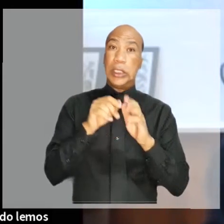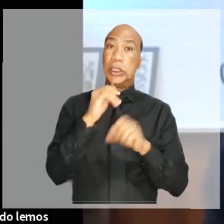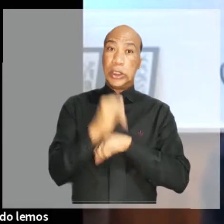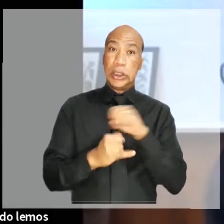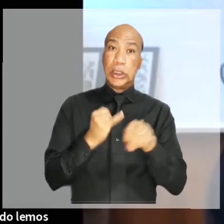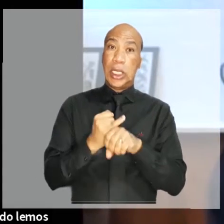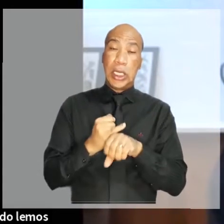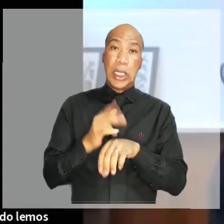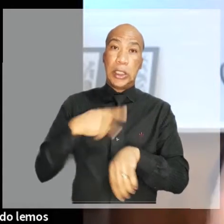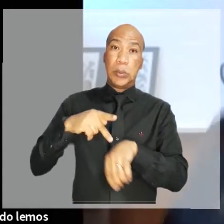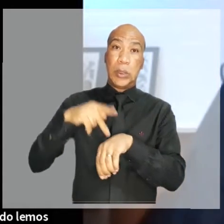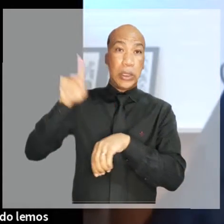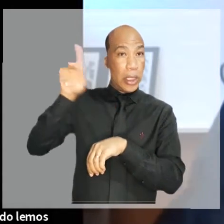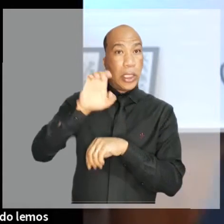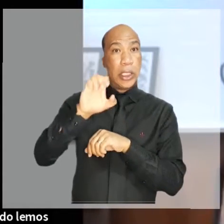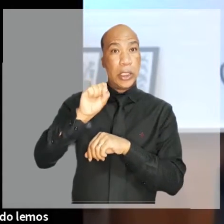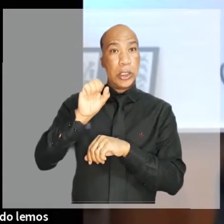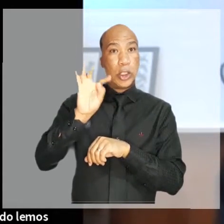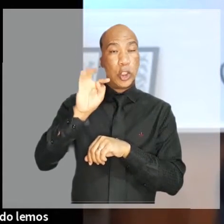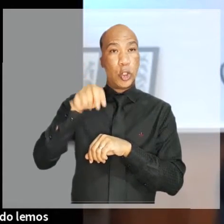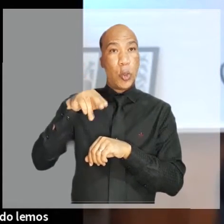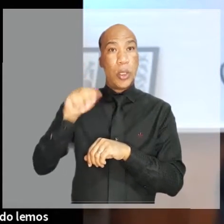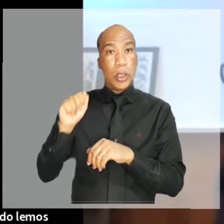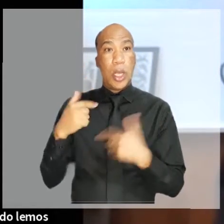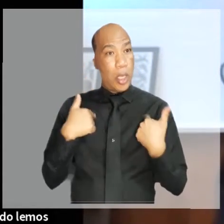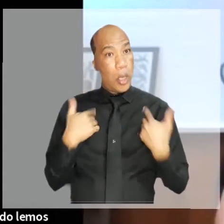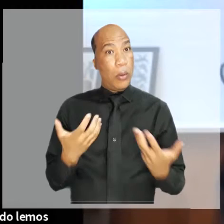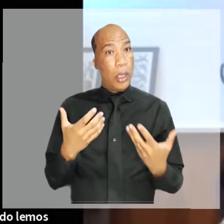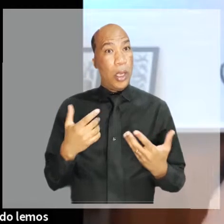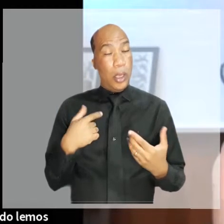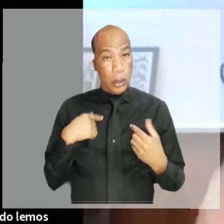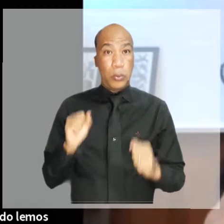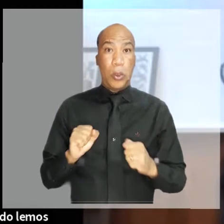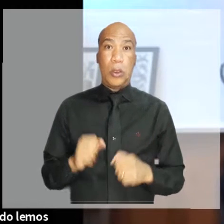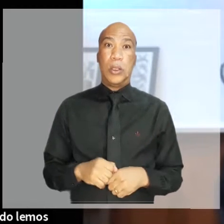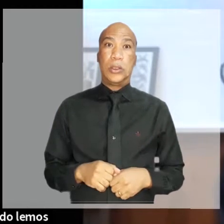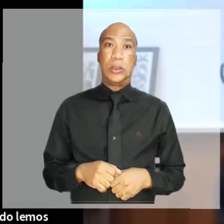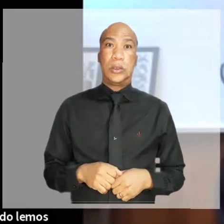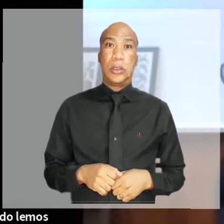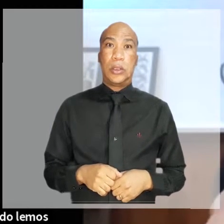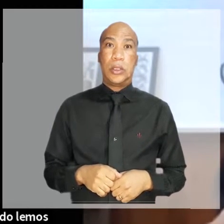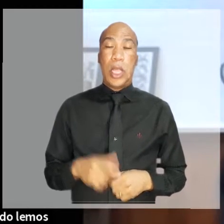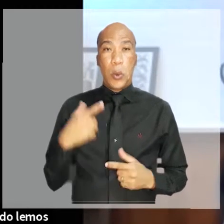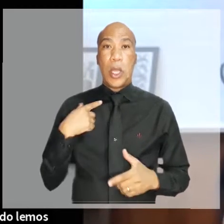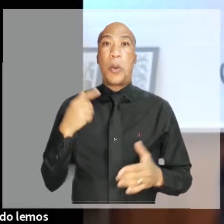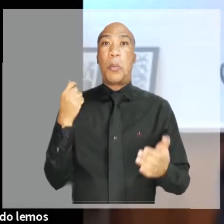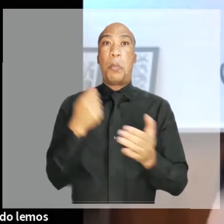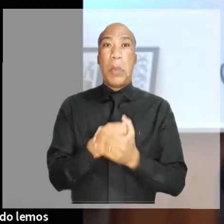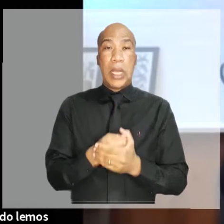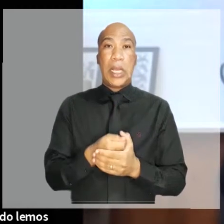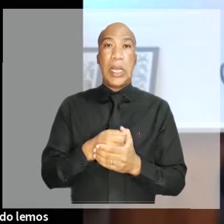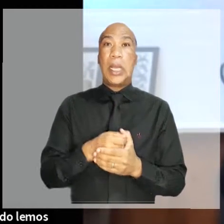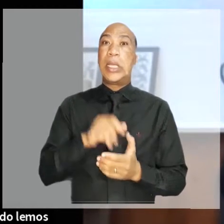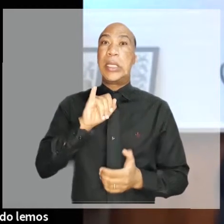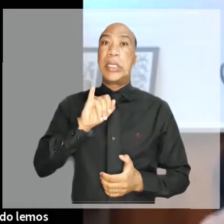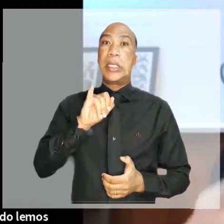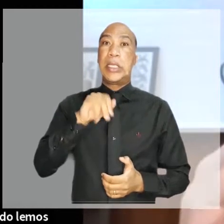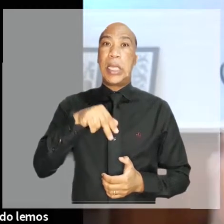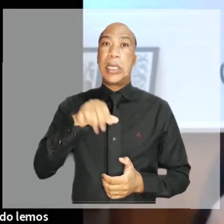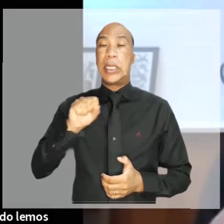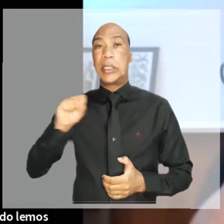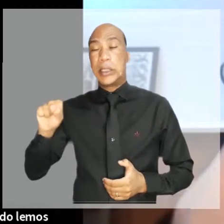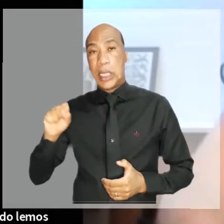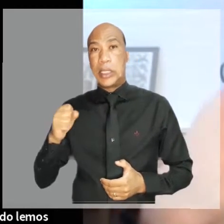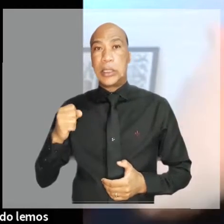partir daqui e do Brasil. Então, é o primeiro caso do mundo de governo de exportação. Um governo que ficou tão eficiente